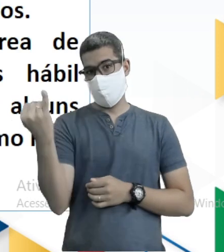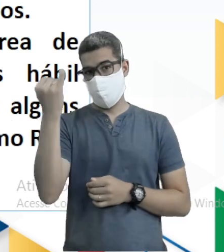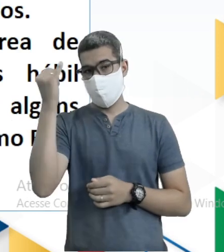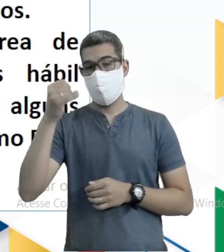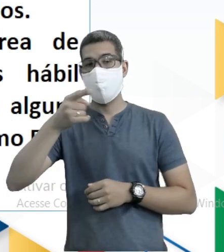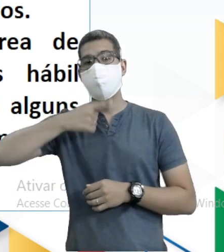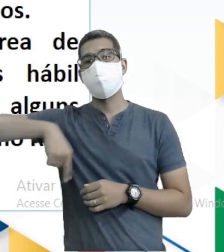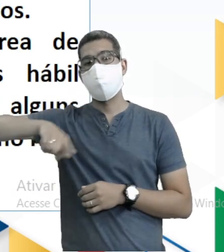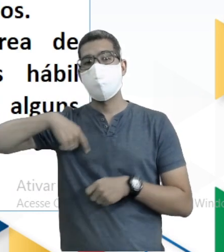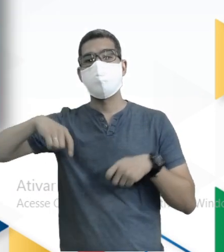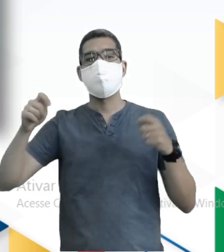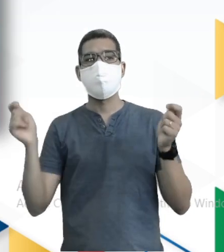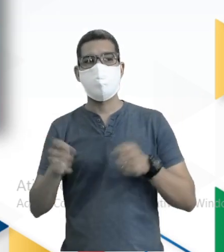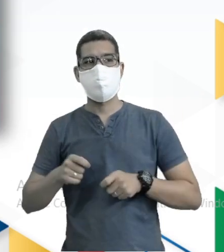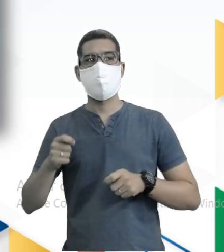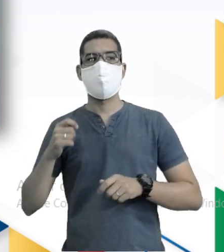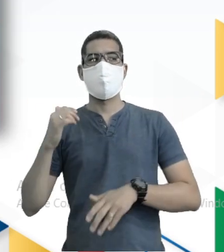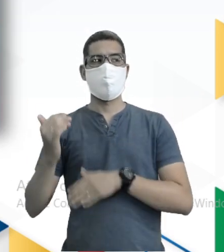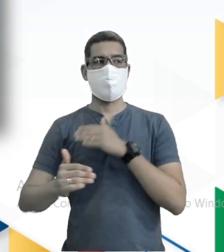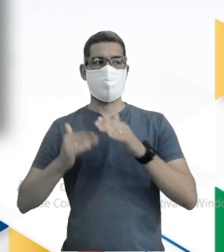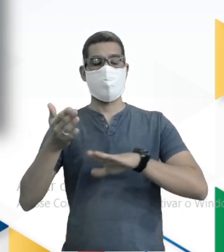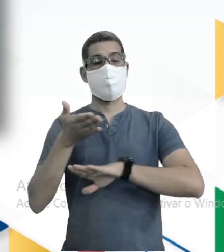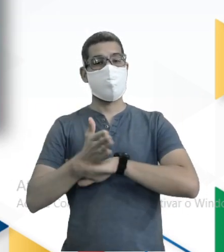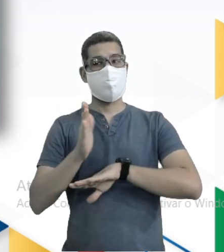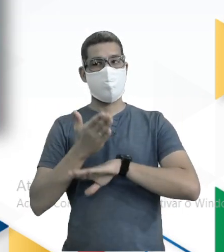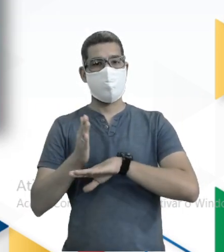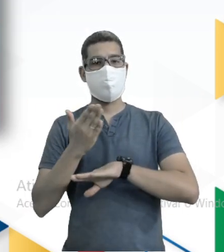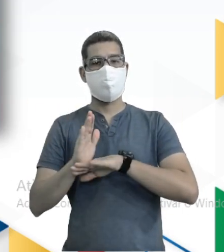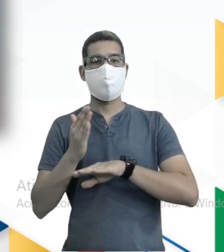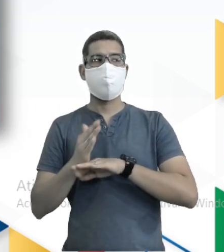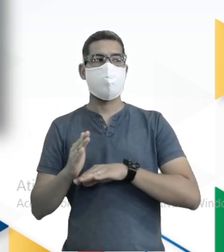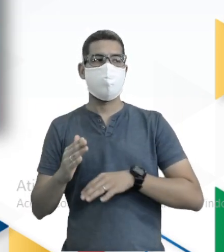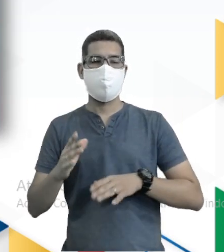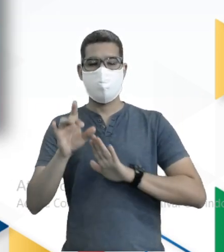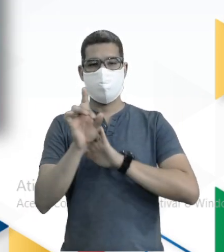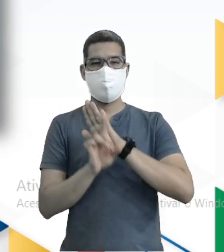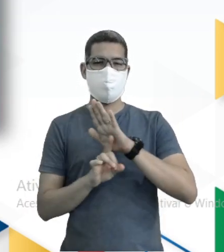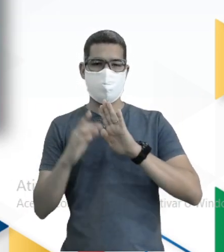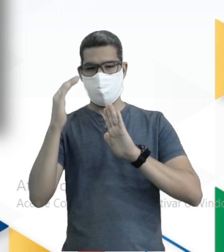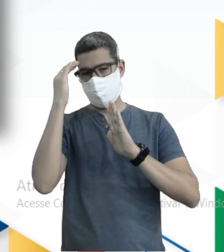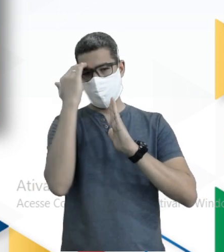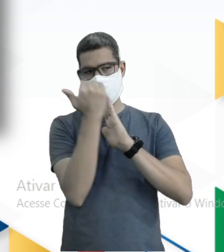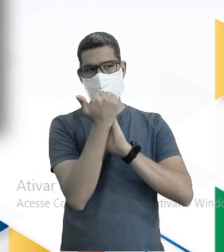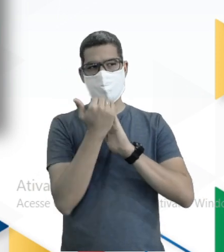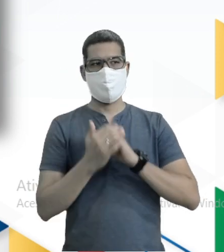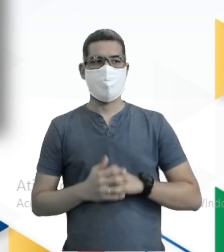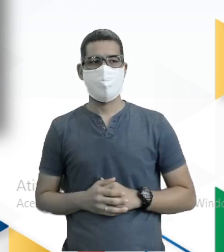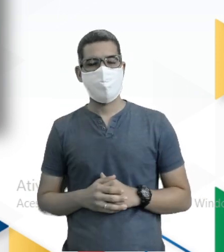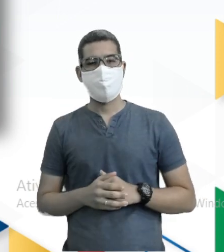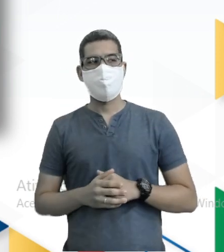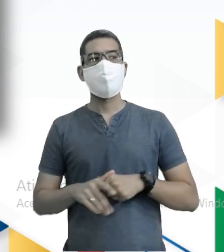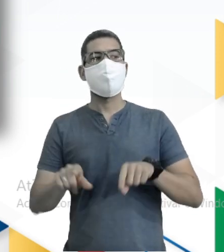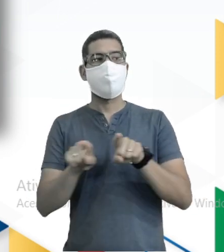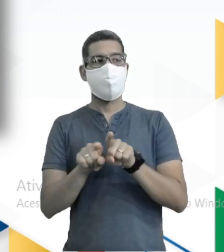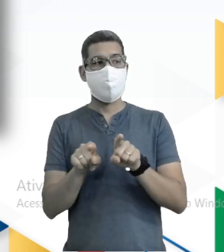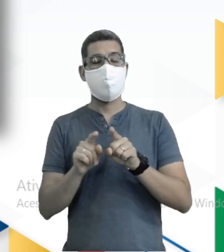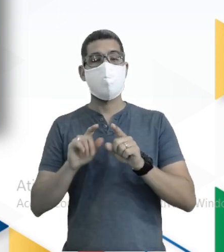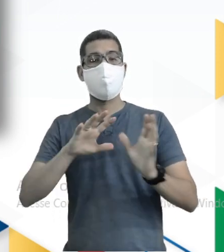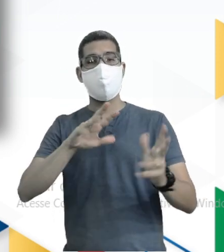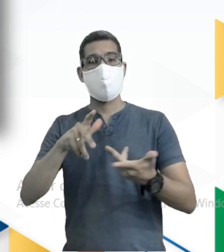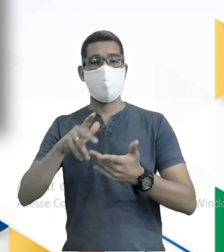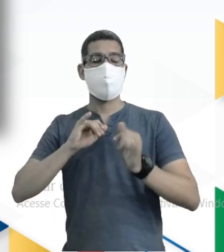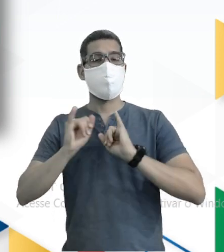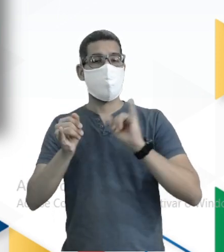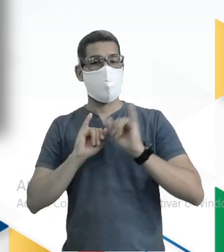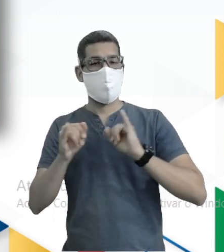que nós cada vez mais exercitemos o que é a nossa cidadania. Olha aqui como no mundo virtual, a atualidade, nós temos